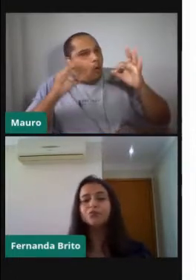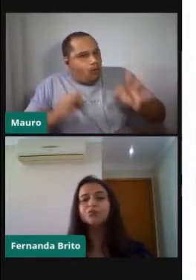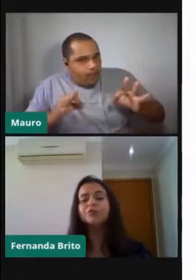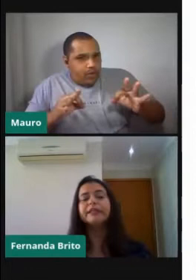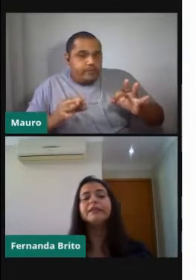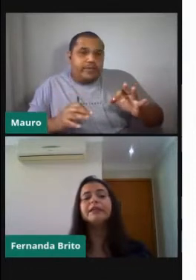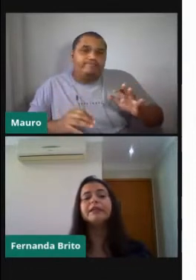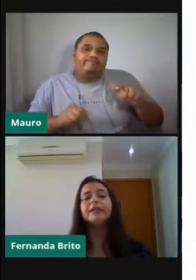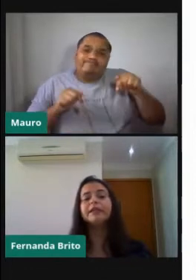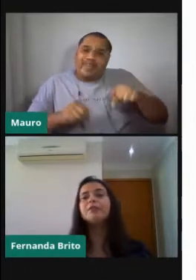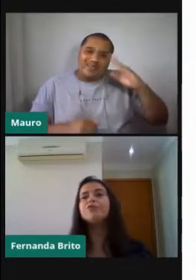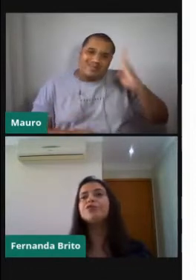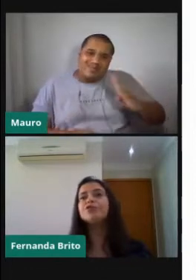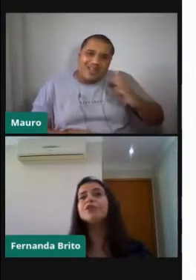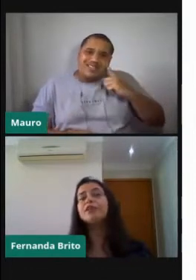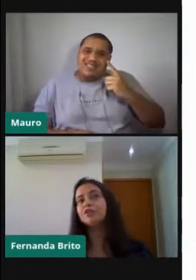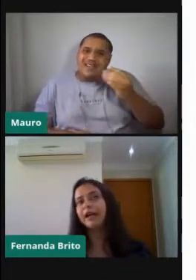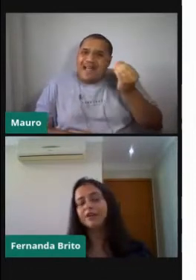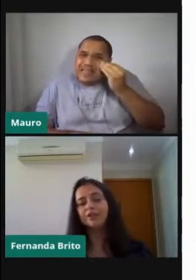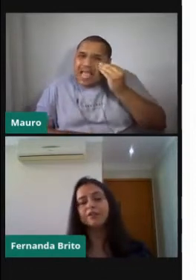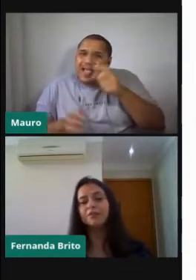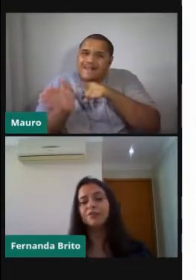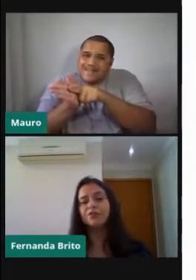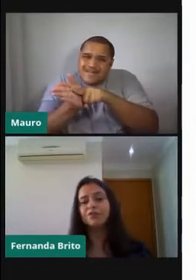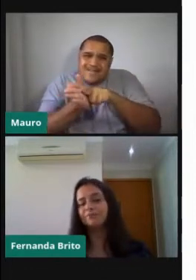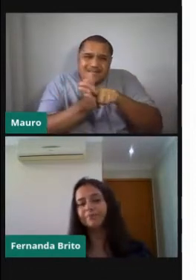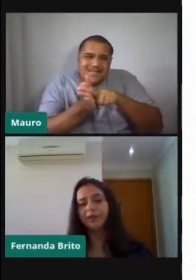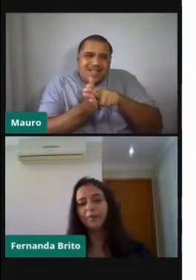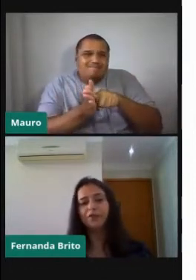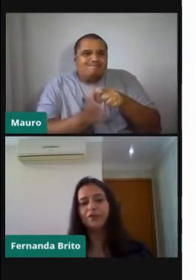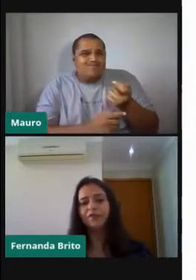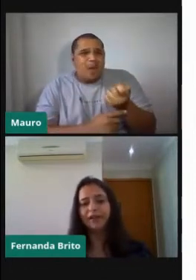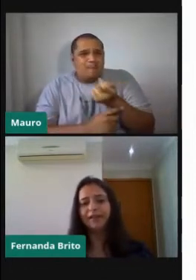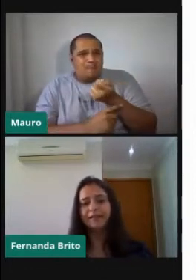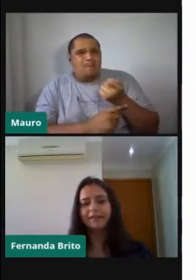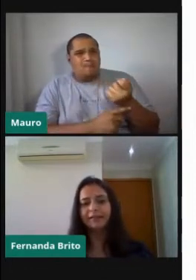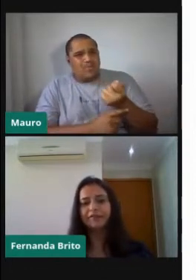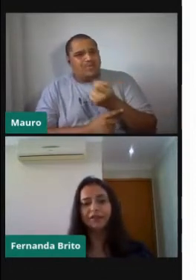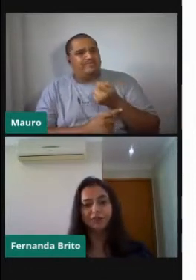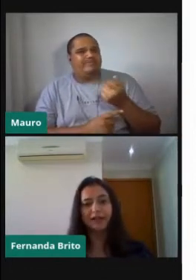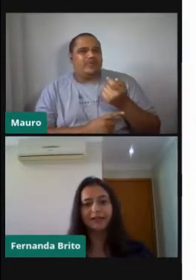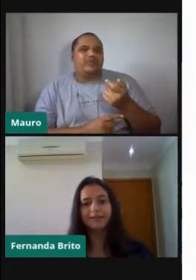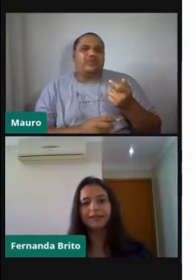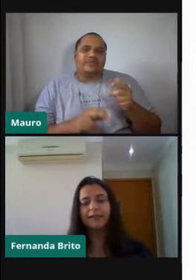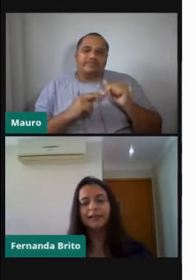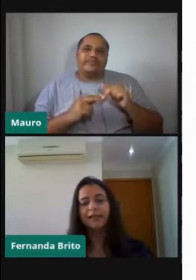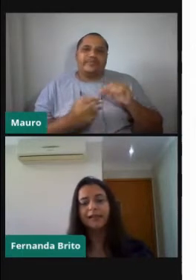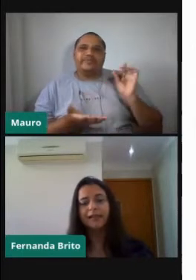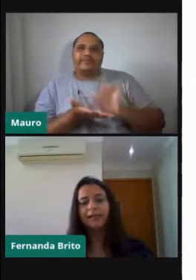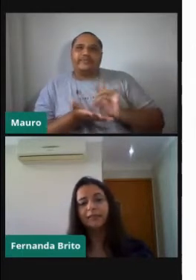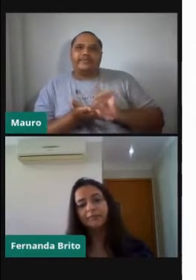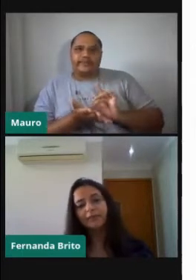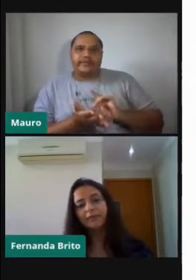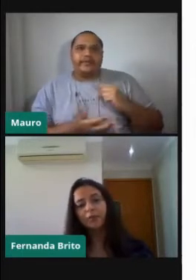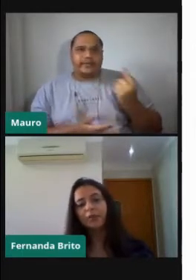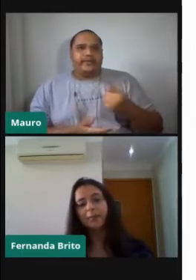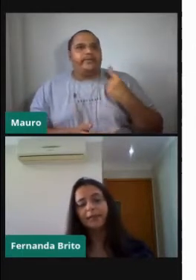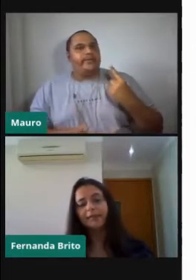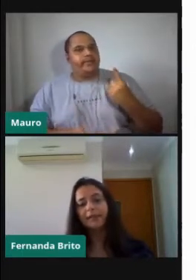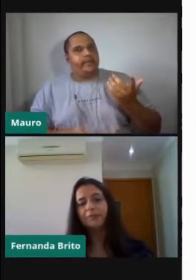lugar no mundo, né, em termos de testagem, então a gente realmente não faz esse dever de casa,